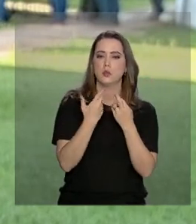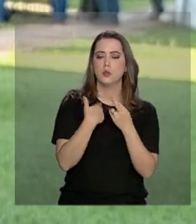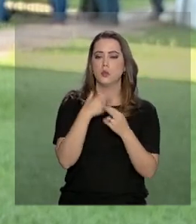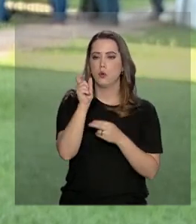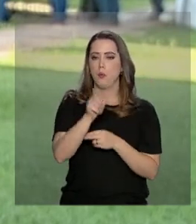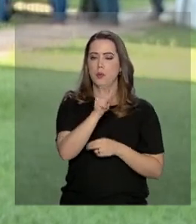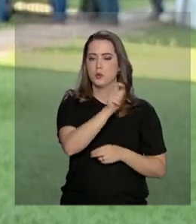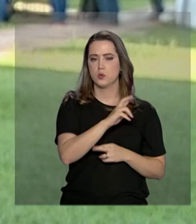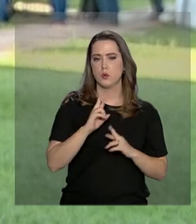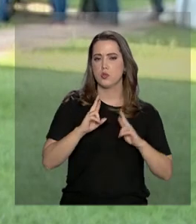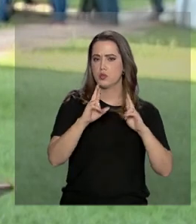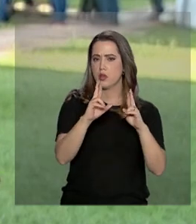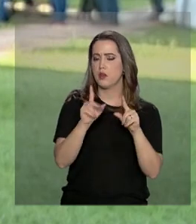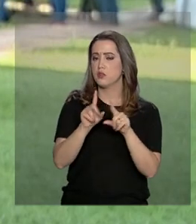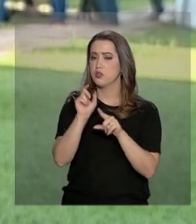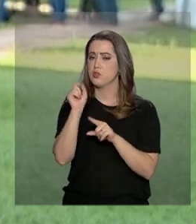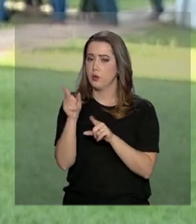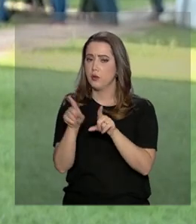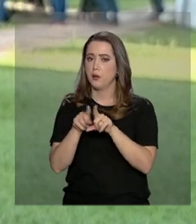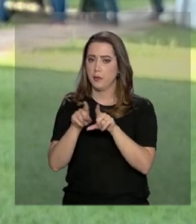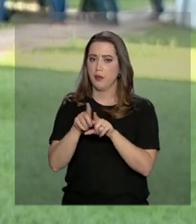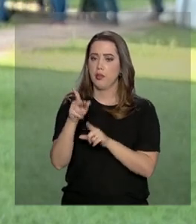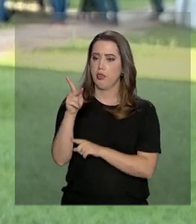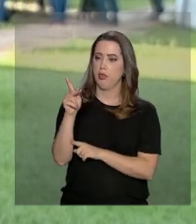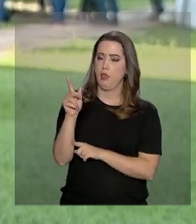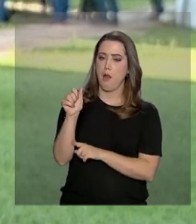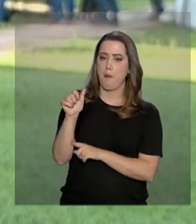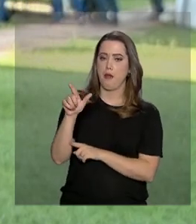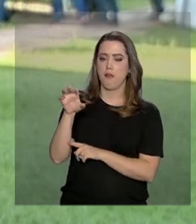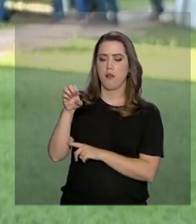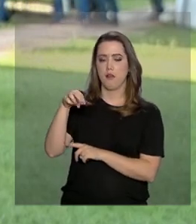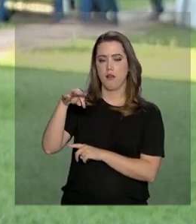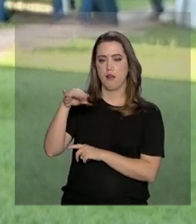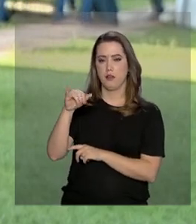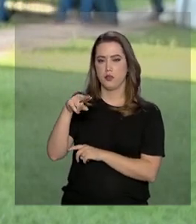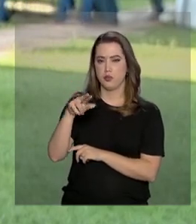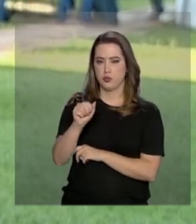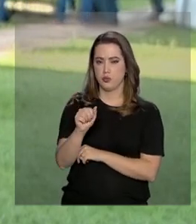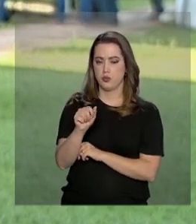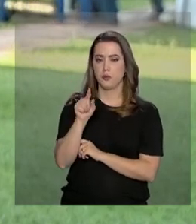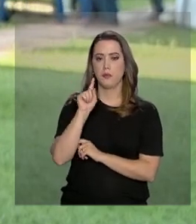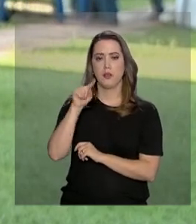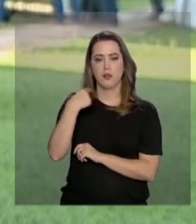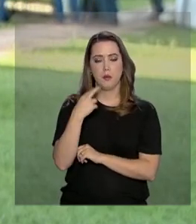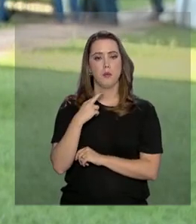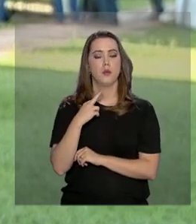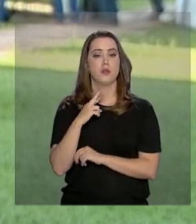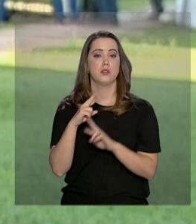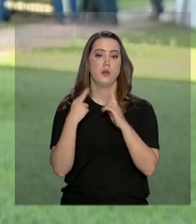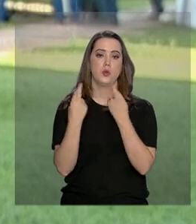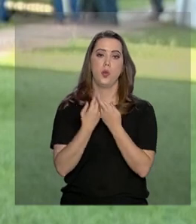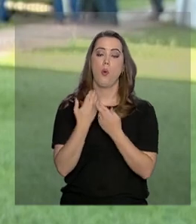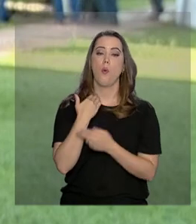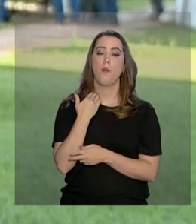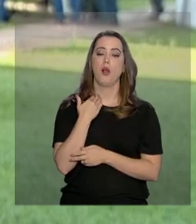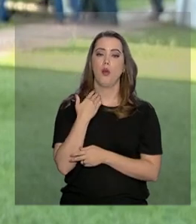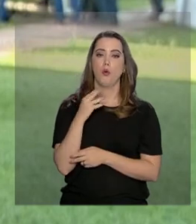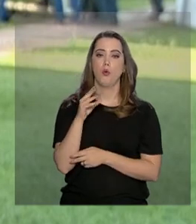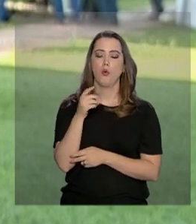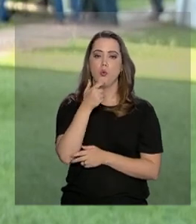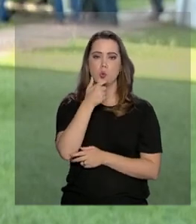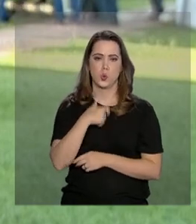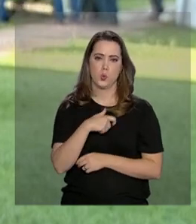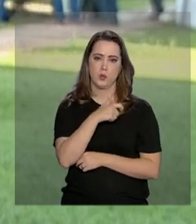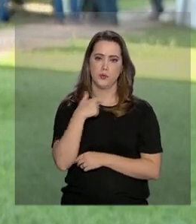Embaixada da Palestina no Brasil. Depois, ele teve uma reunião com representantes do Banco Crédito Suisse e também um encontro com o